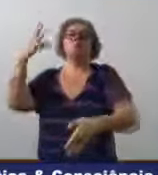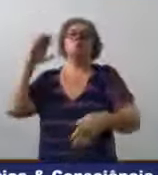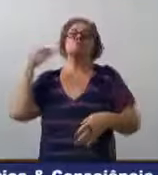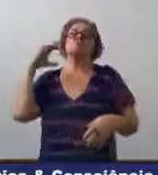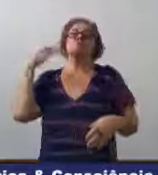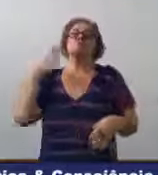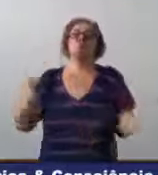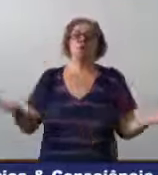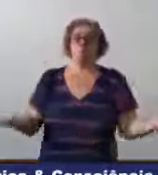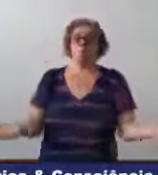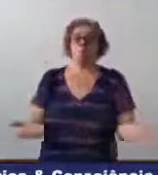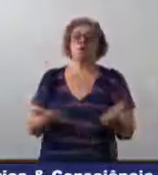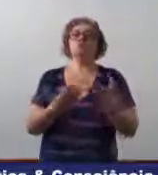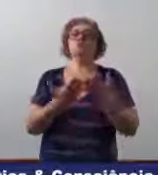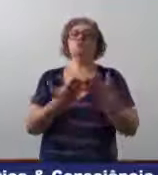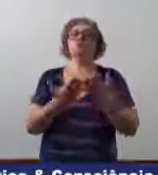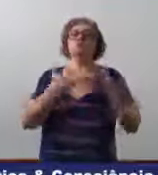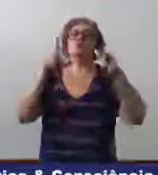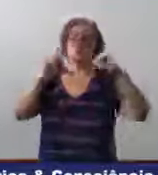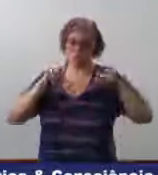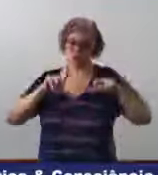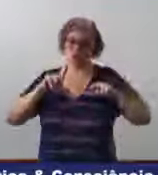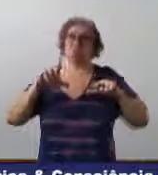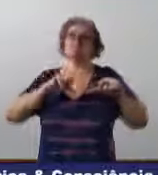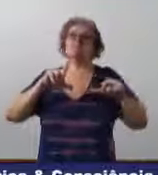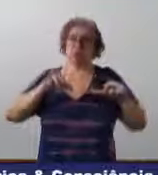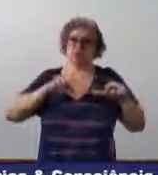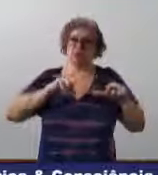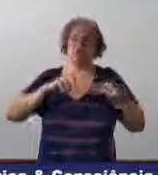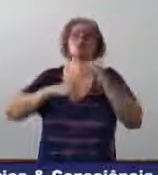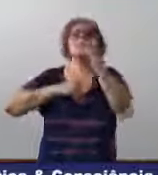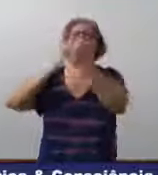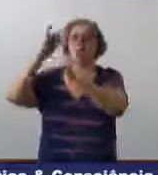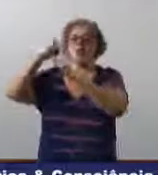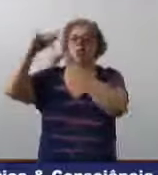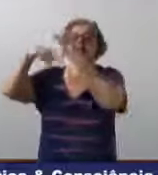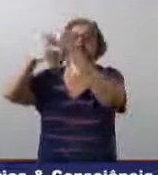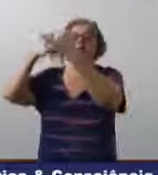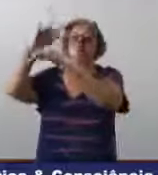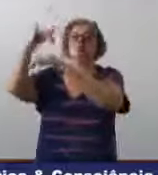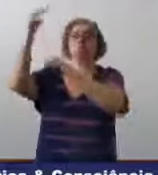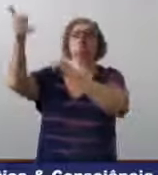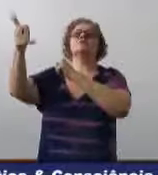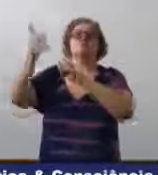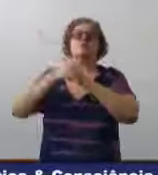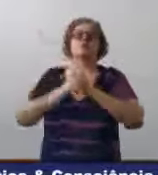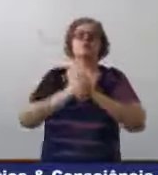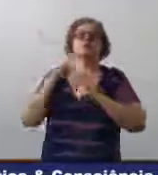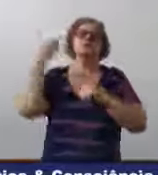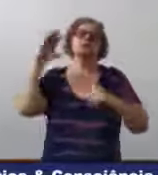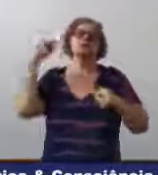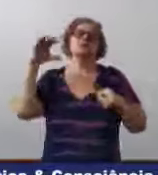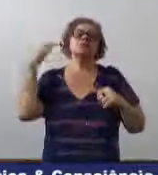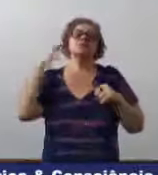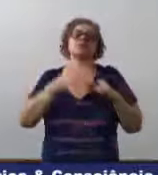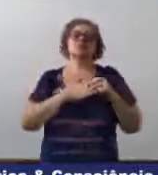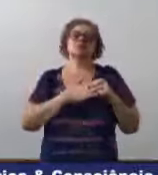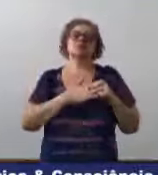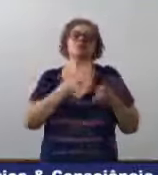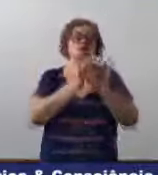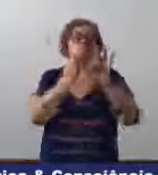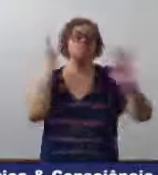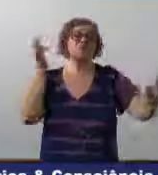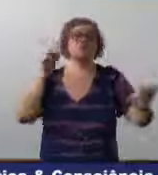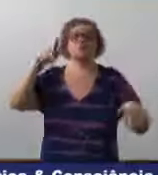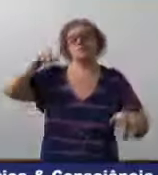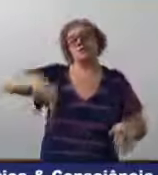científica, hoje se sabe que tem respaldo na mais evoluída, na mais avançada das ciências, que é